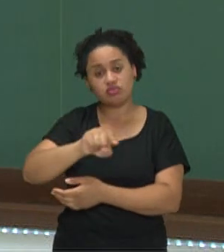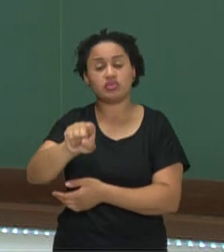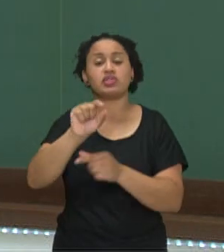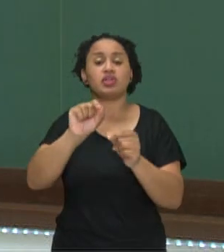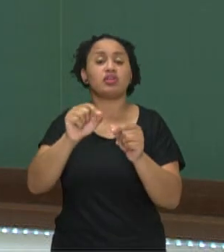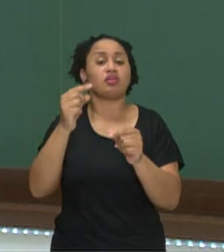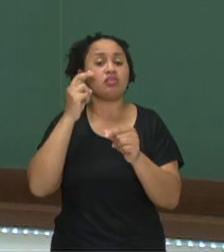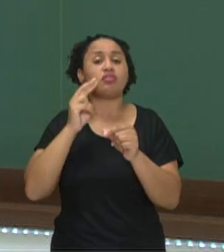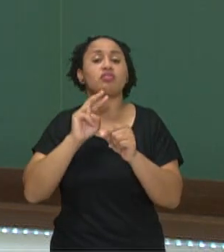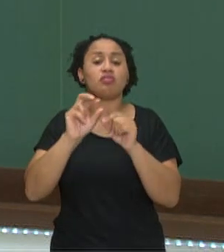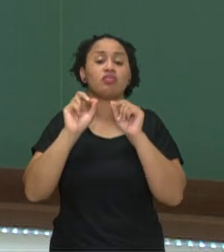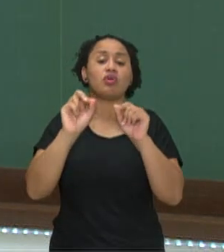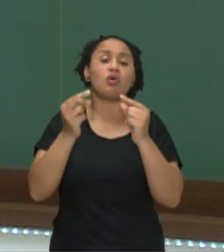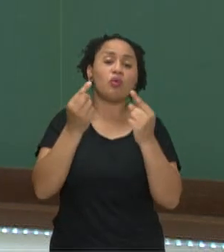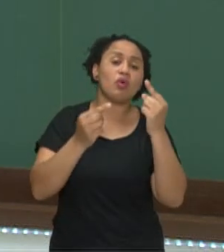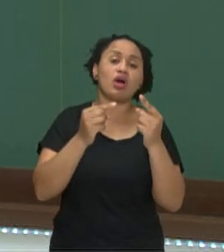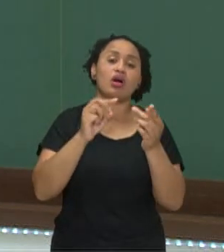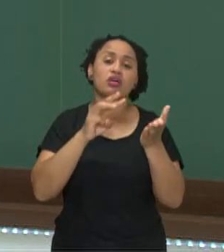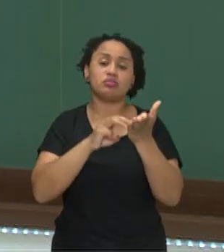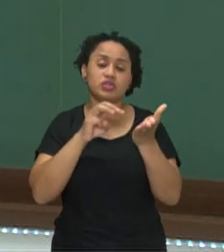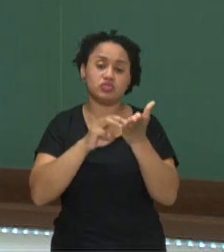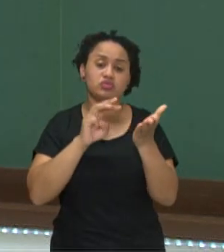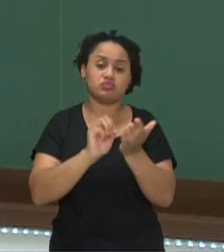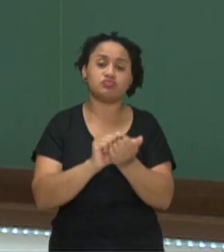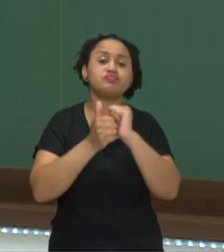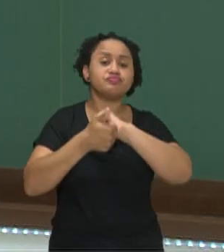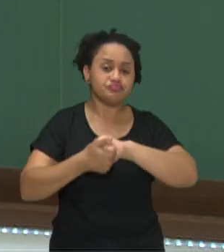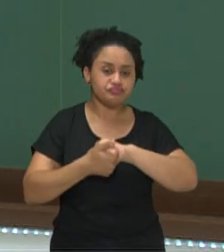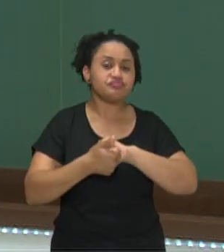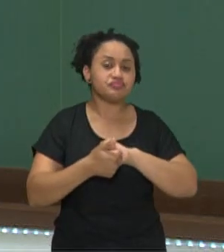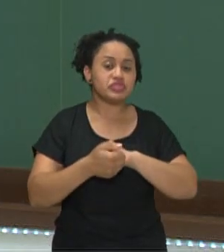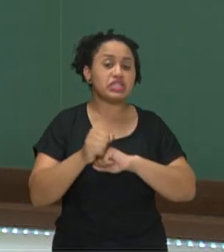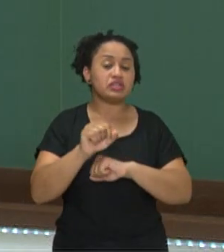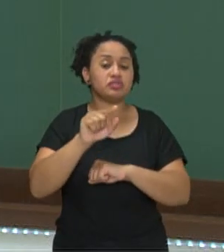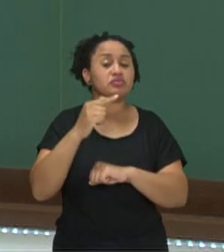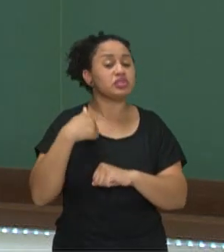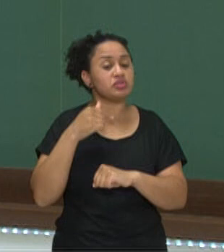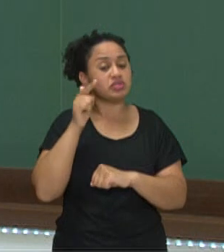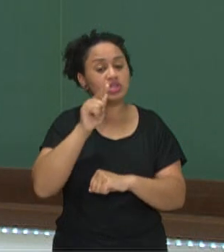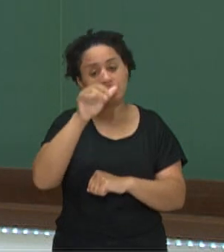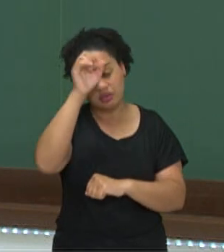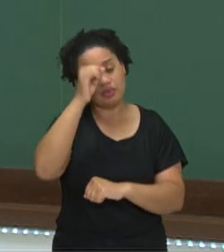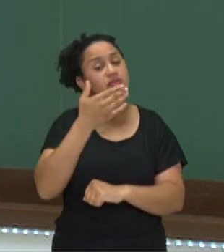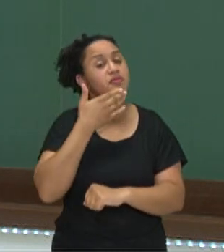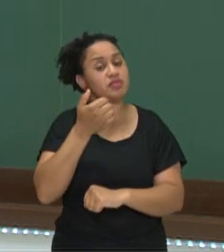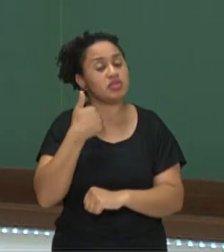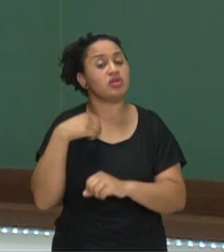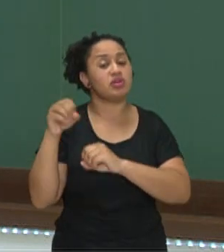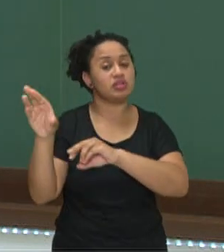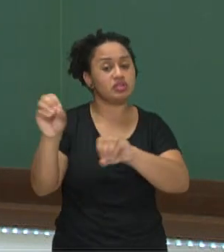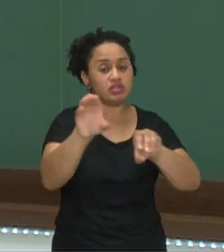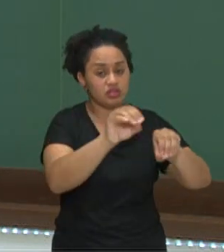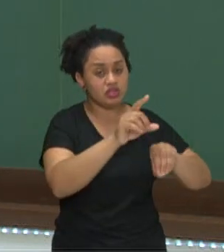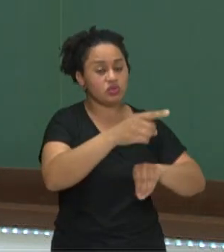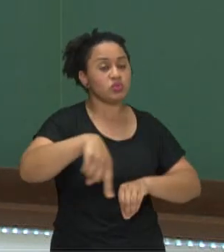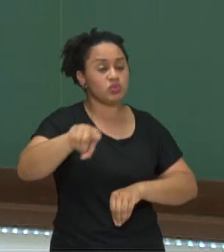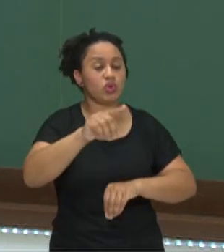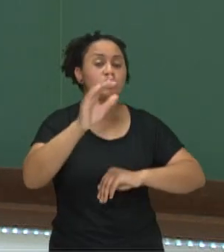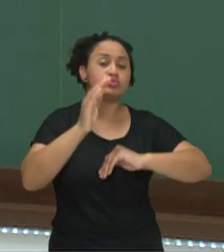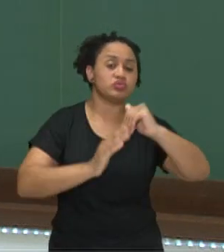verifica qual é a metodologia que se adequa, né? Se você, de repente, aprende melhor ensinando os outros,